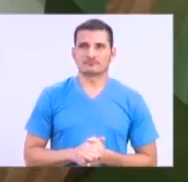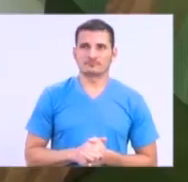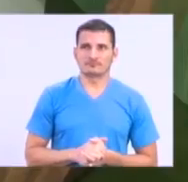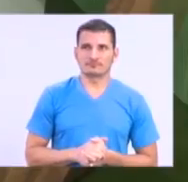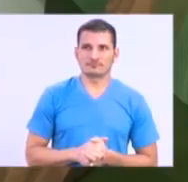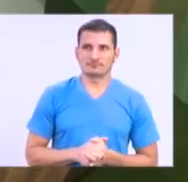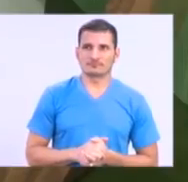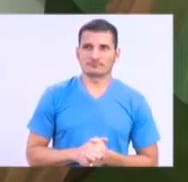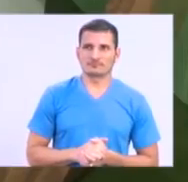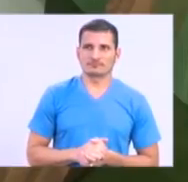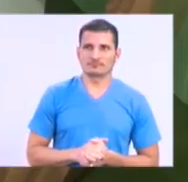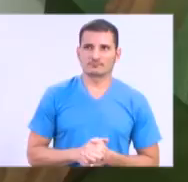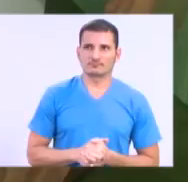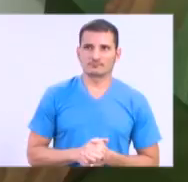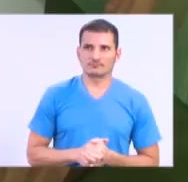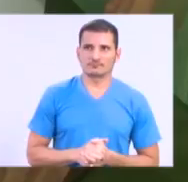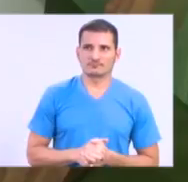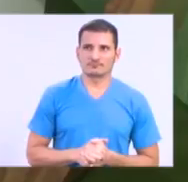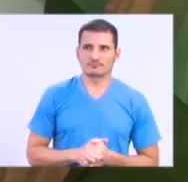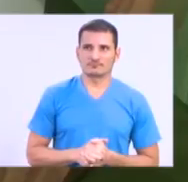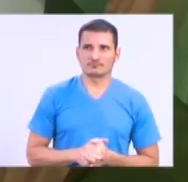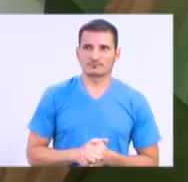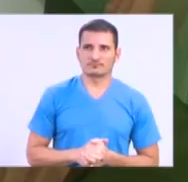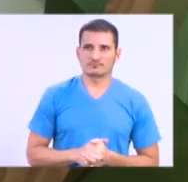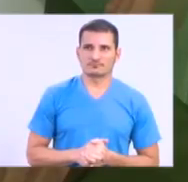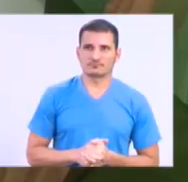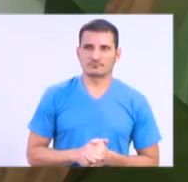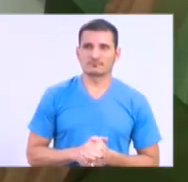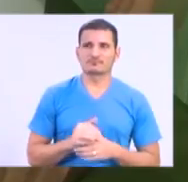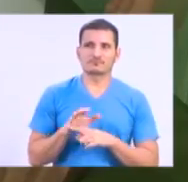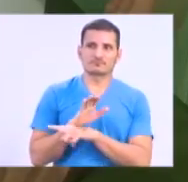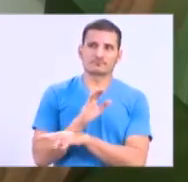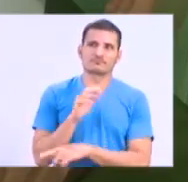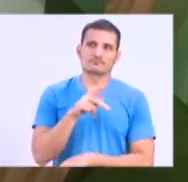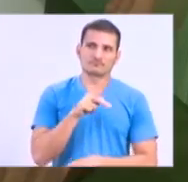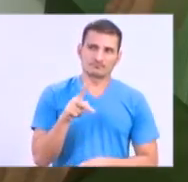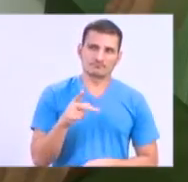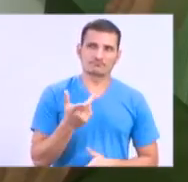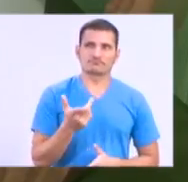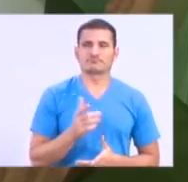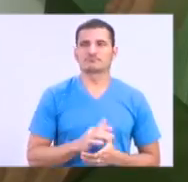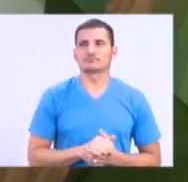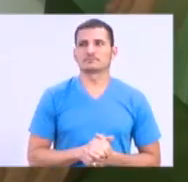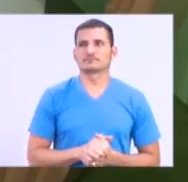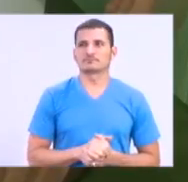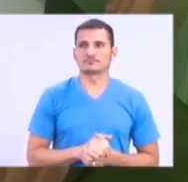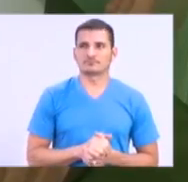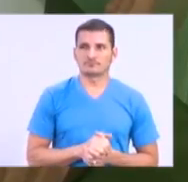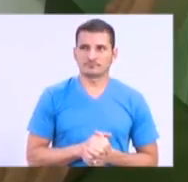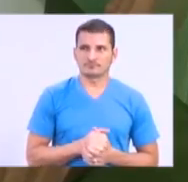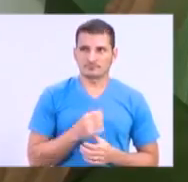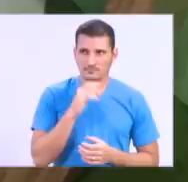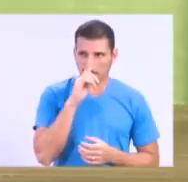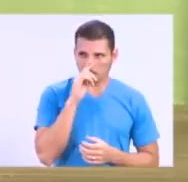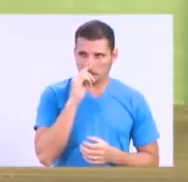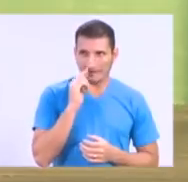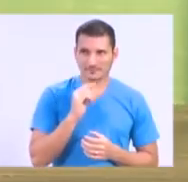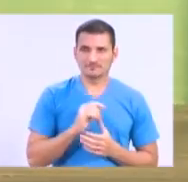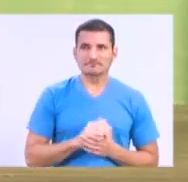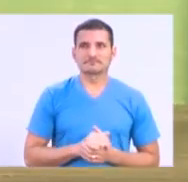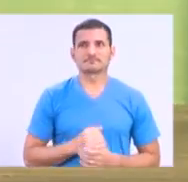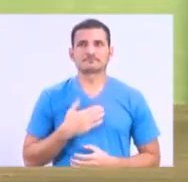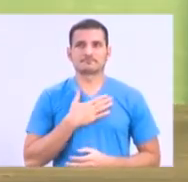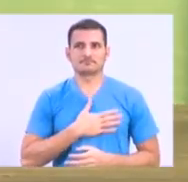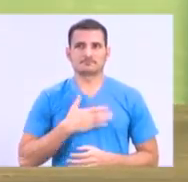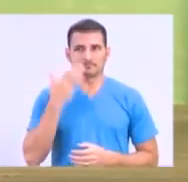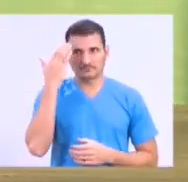Aracélia, você gostaria de fazer as suas considerações finais? Sim, gostaria de agradecer a todos